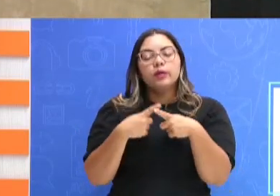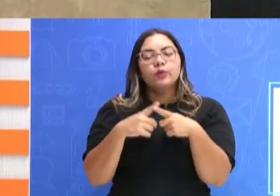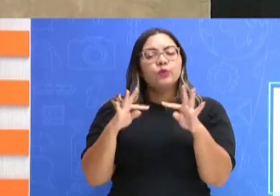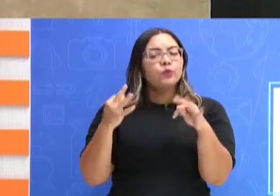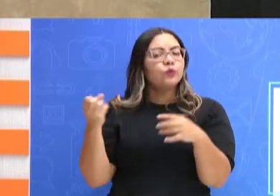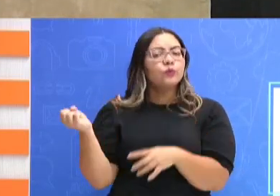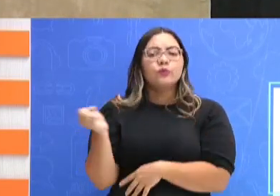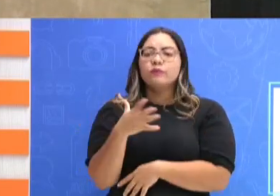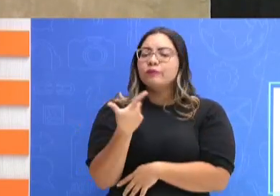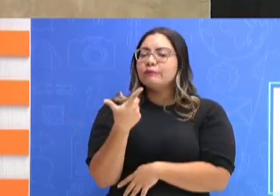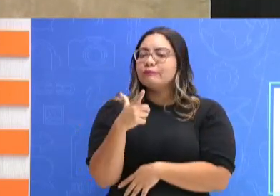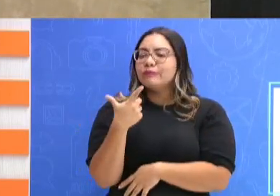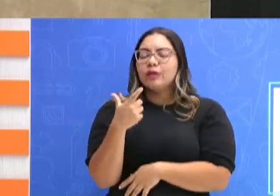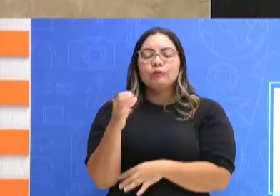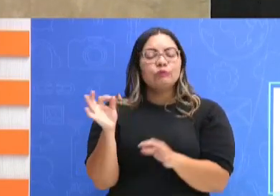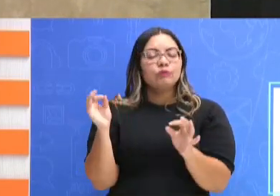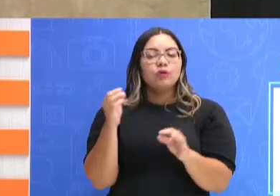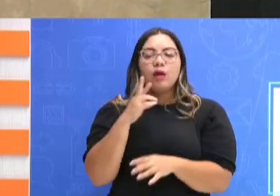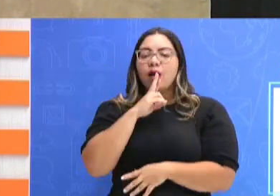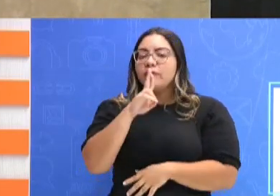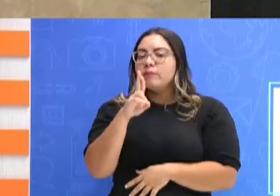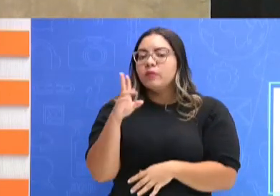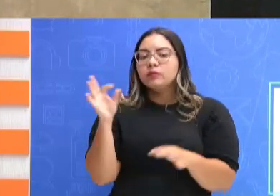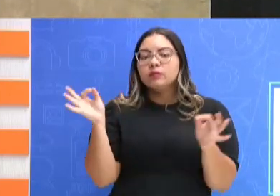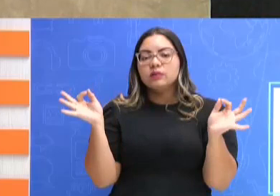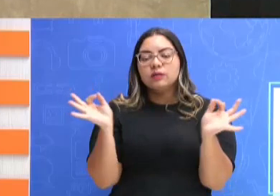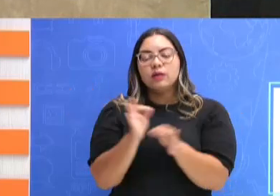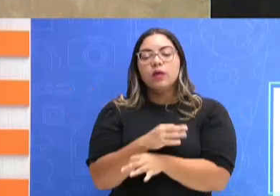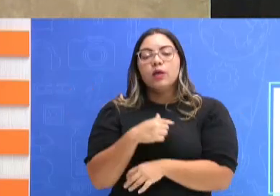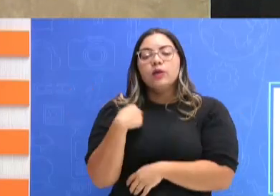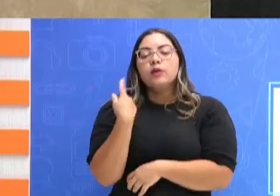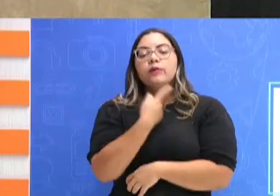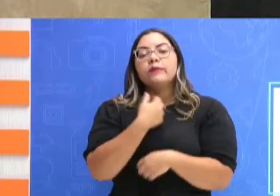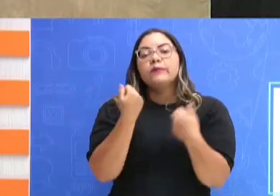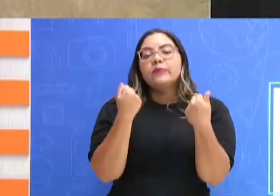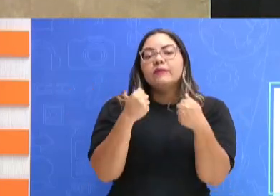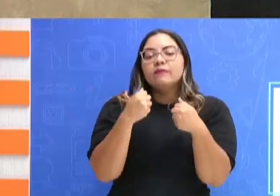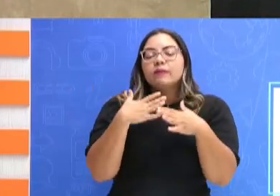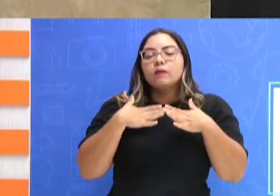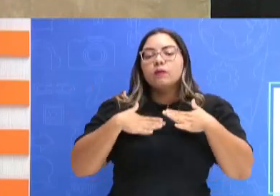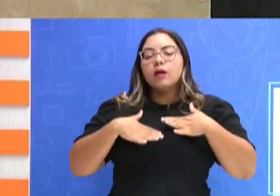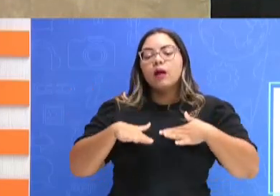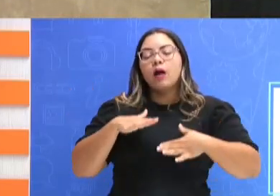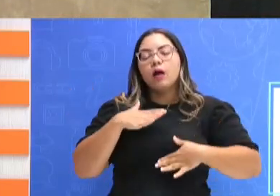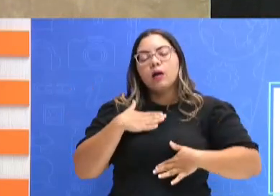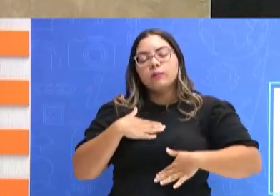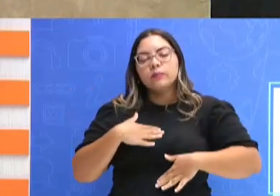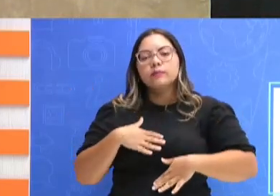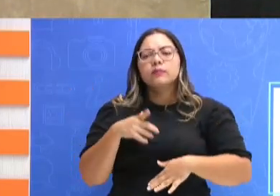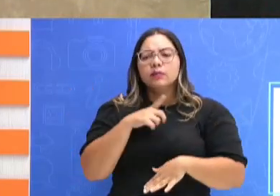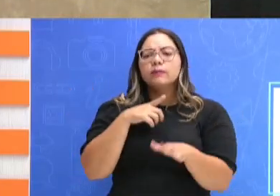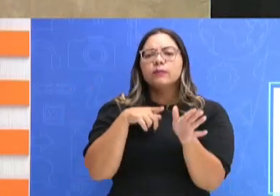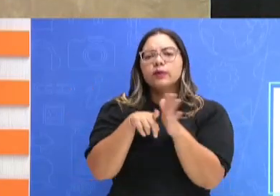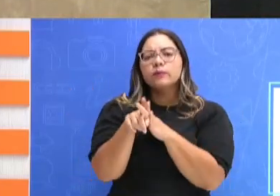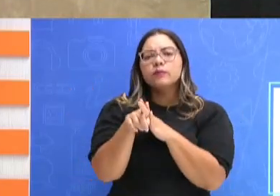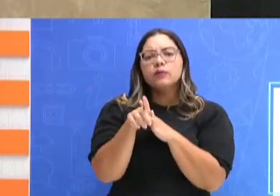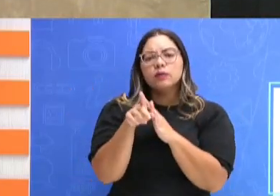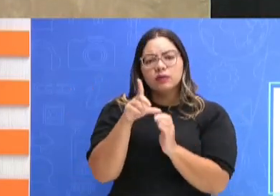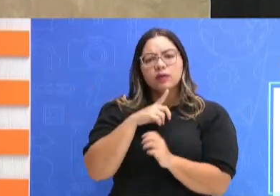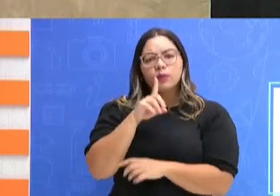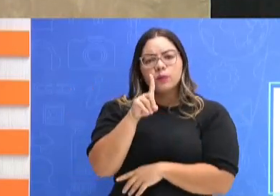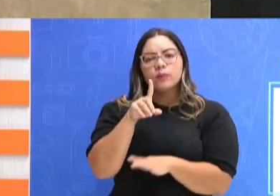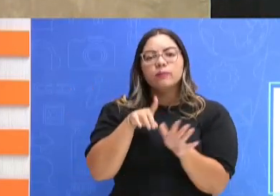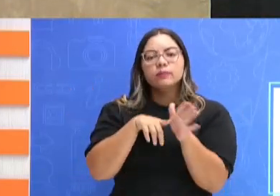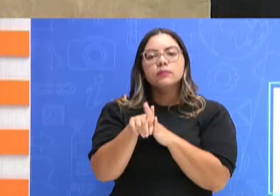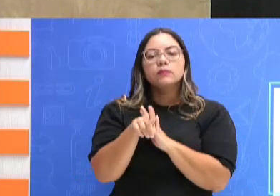Ninguém tem a receita pronta da solução do problema. Então a gente tem que fazer as coisas gradativamente, né? Tem mais pergunta ainda? Tem mais